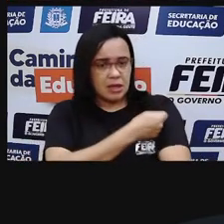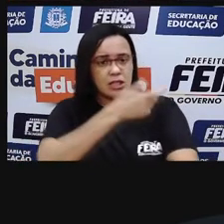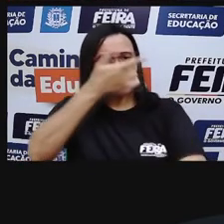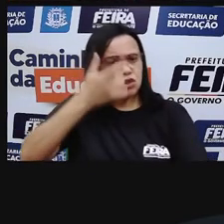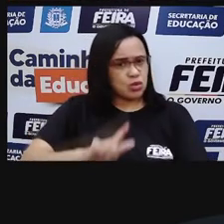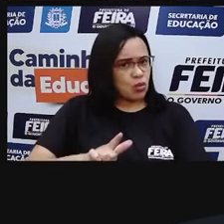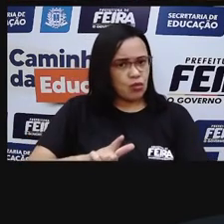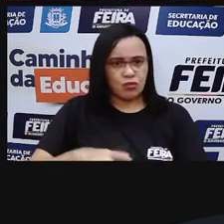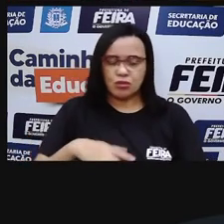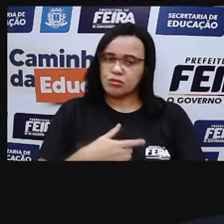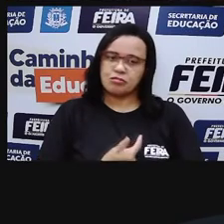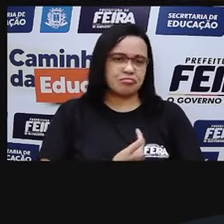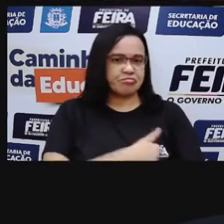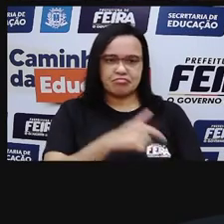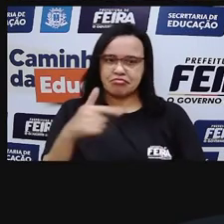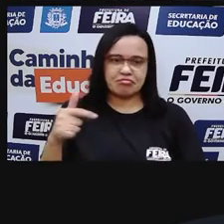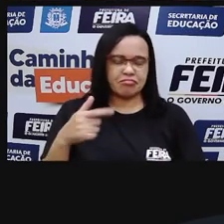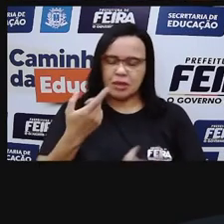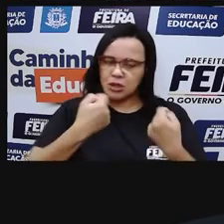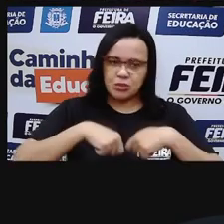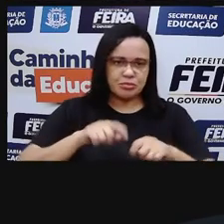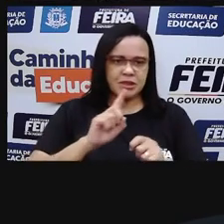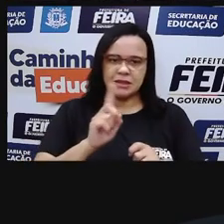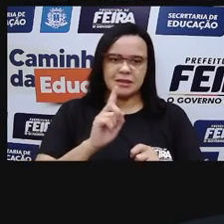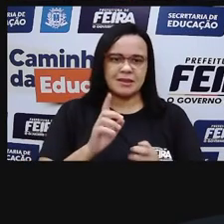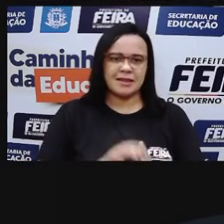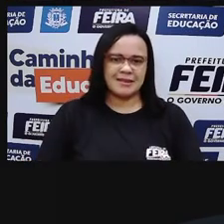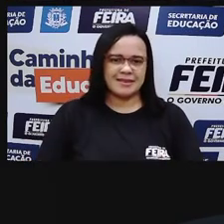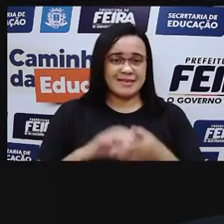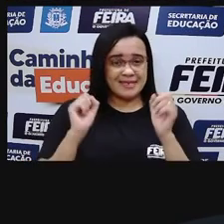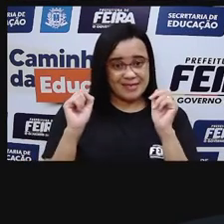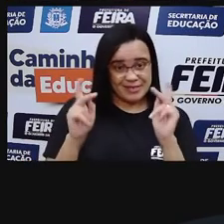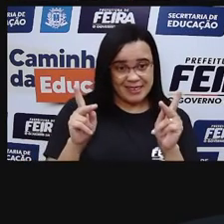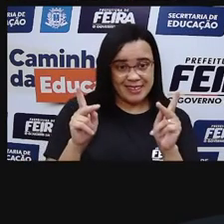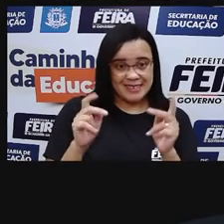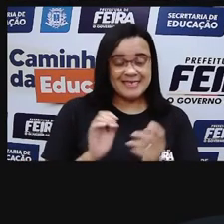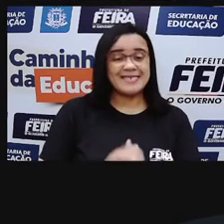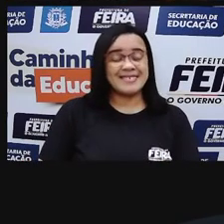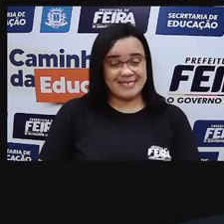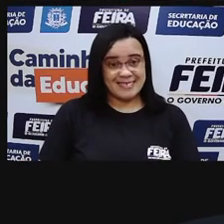tomar outras doses dessa vacina. Certo? Deu para entender até aqui?